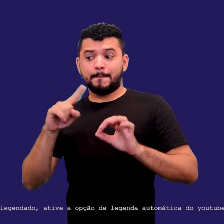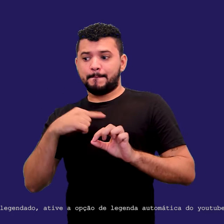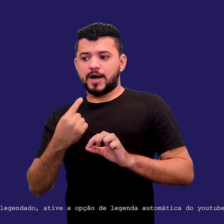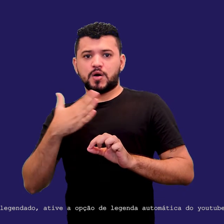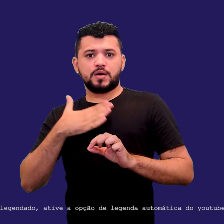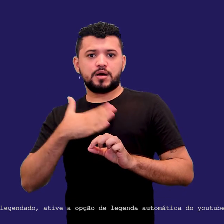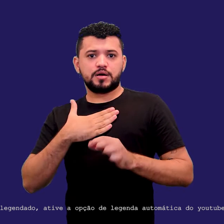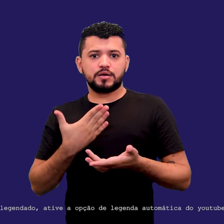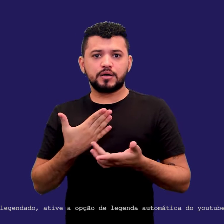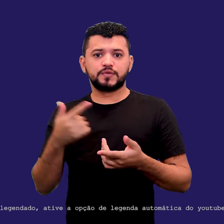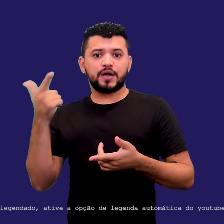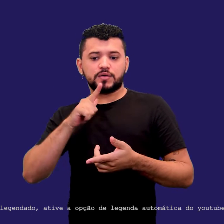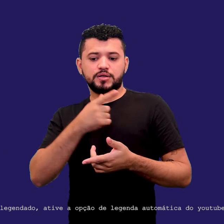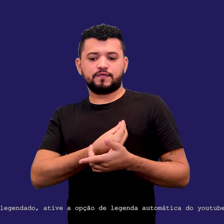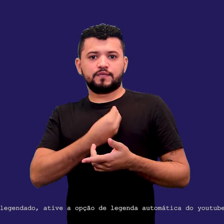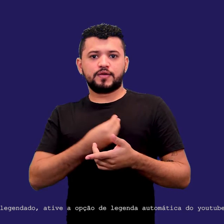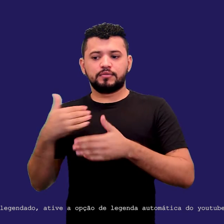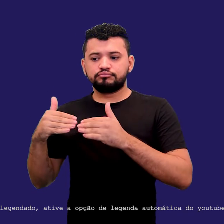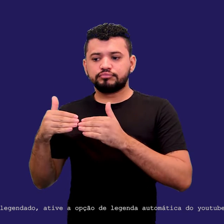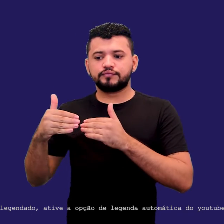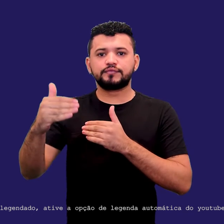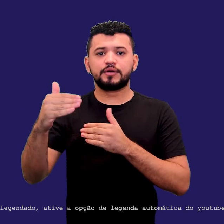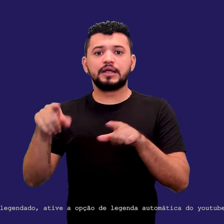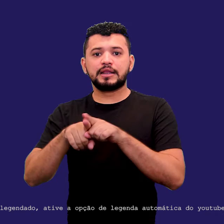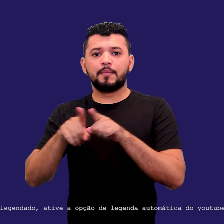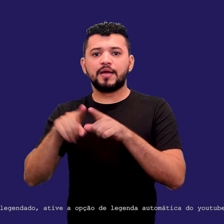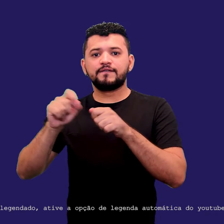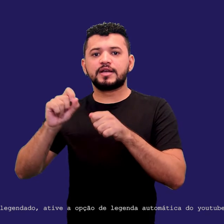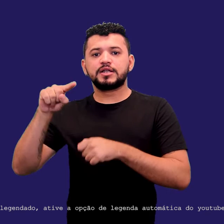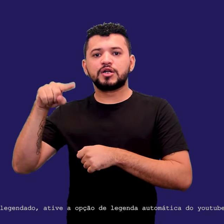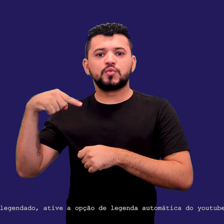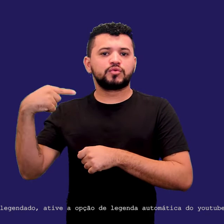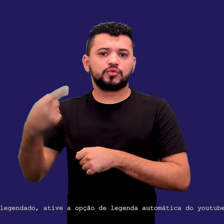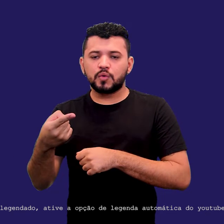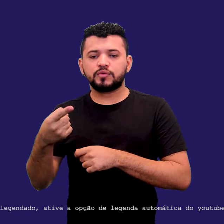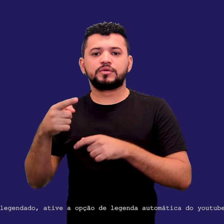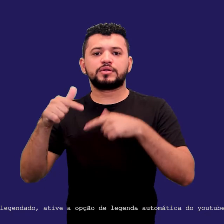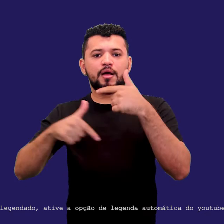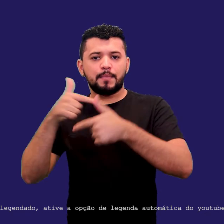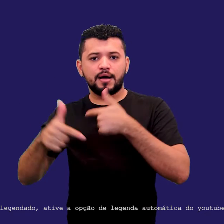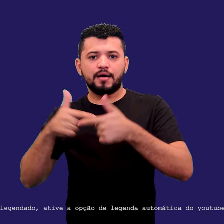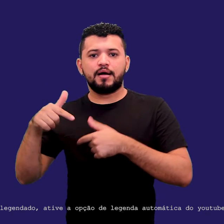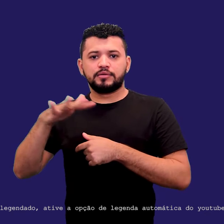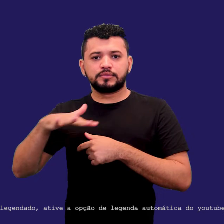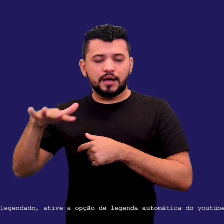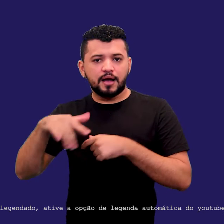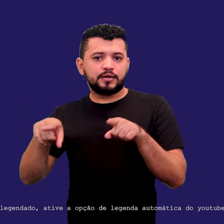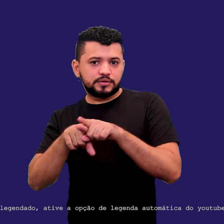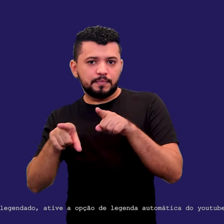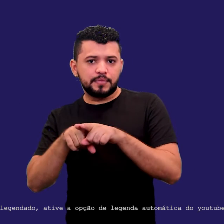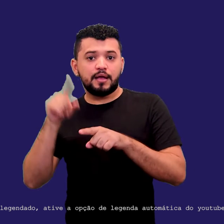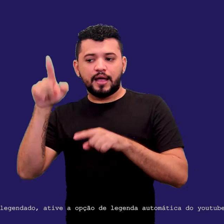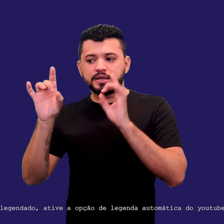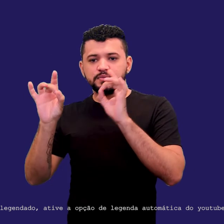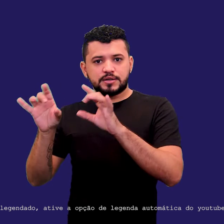vida, que a gente vai, às vezes, empreender em outras atividades dentro de casa ou então em outros ramos, mas é algo muito específico